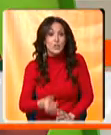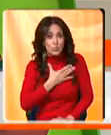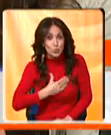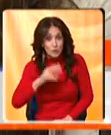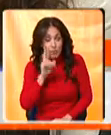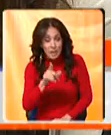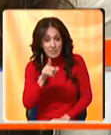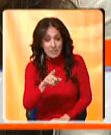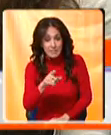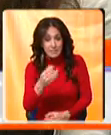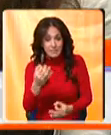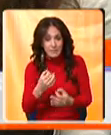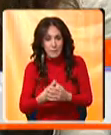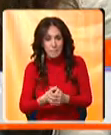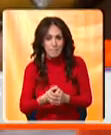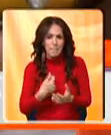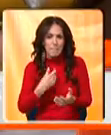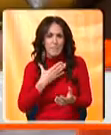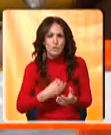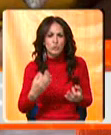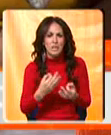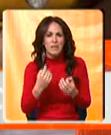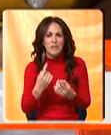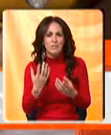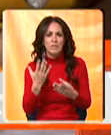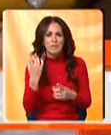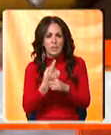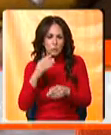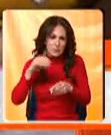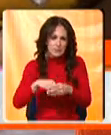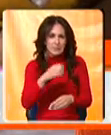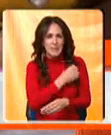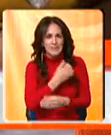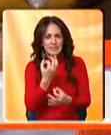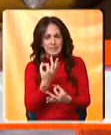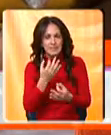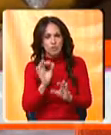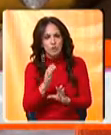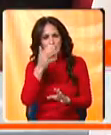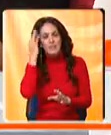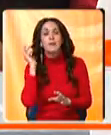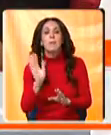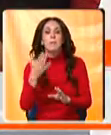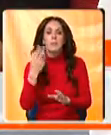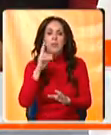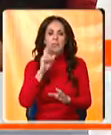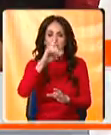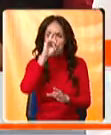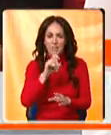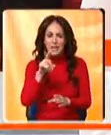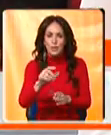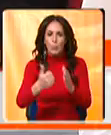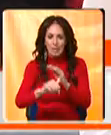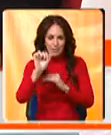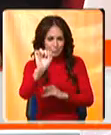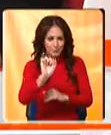Gostou? Não foi, gostei. Foi momentos que passaram-se lá dentro. Sim. Então já vamos a esses momentos. Ah. Porque primeiro vamos aqui rever o